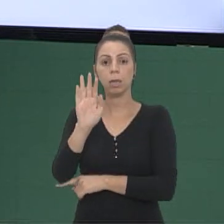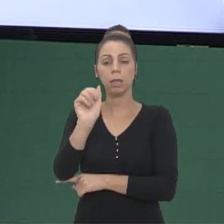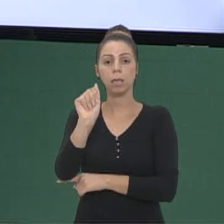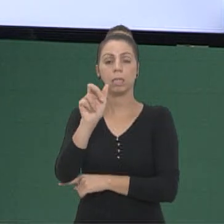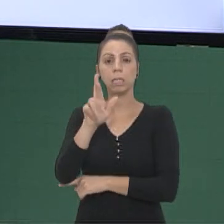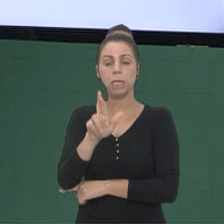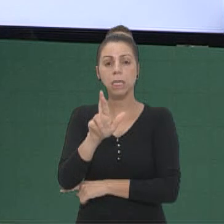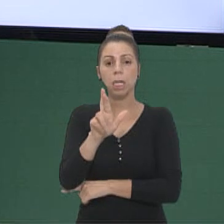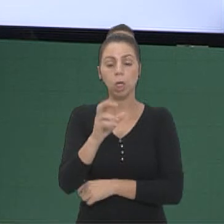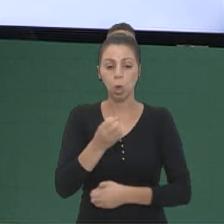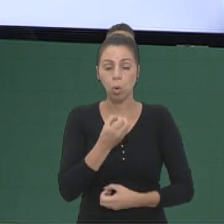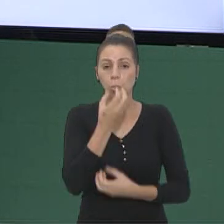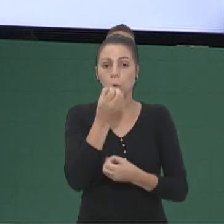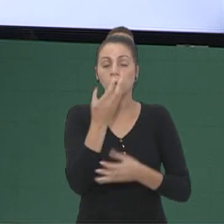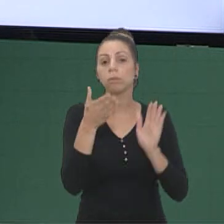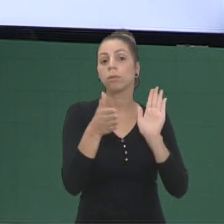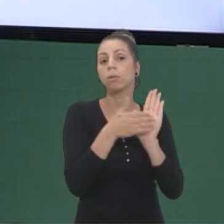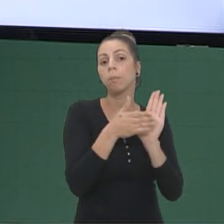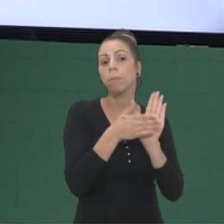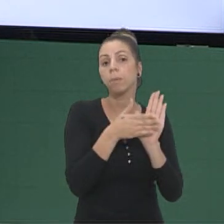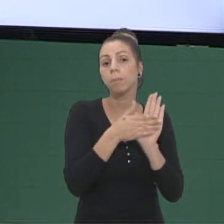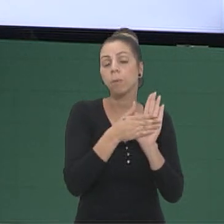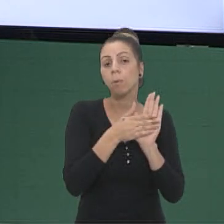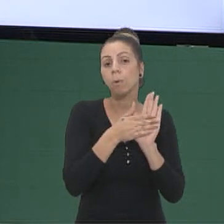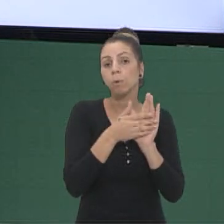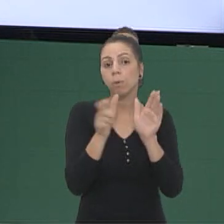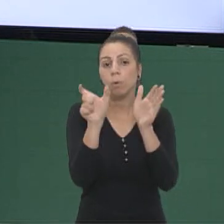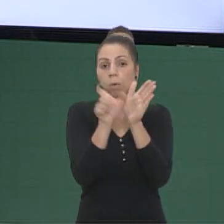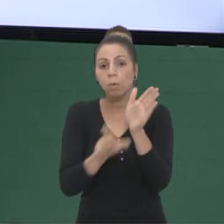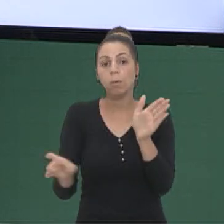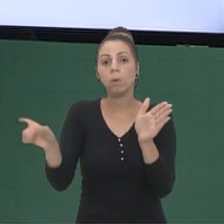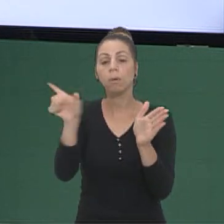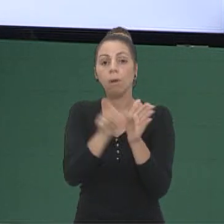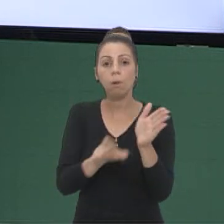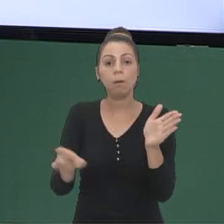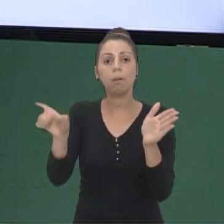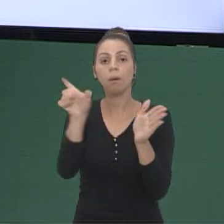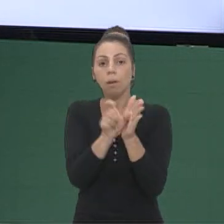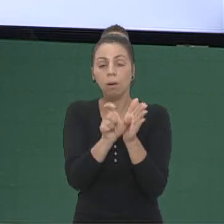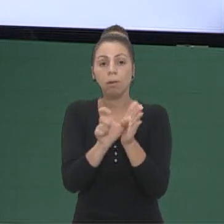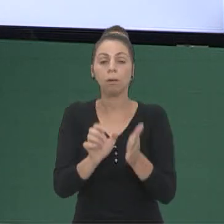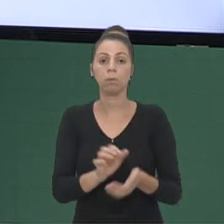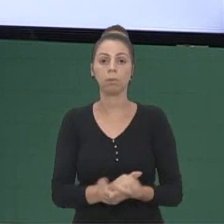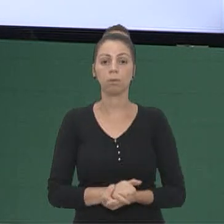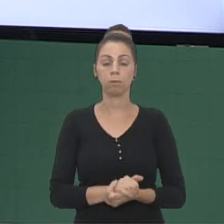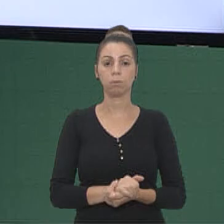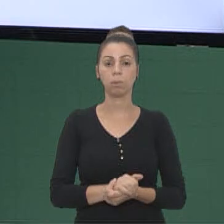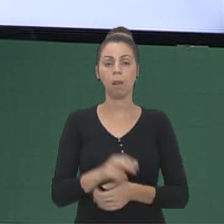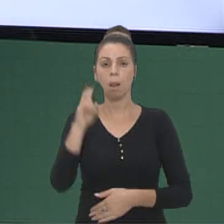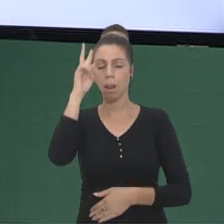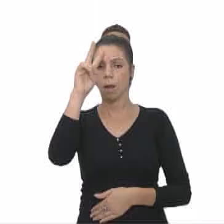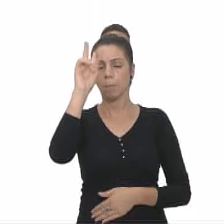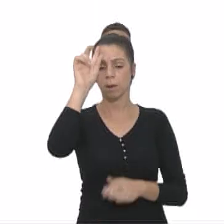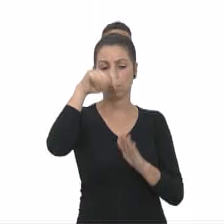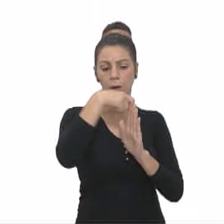está propondo isso e é uma reflexão para nós também. Então, só lembrando que é um texto retirado de um site que todos